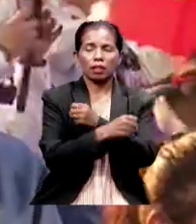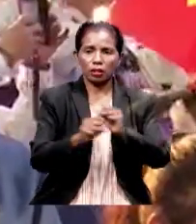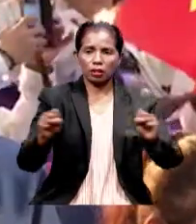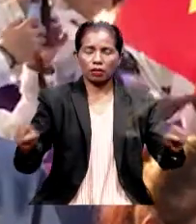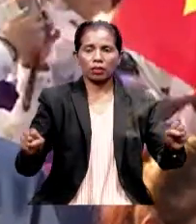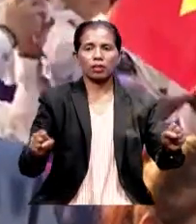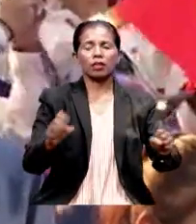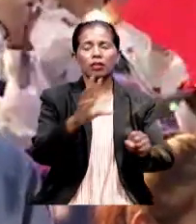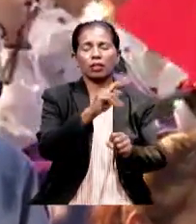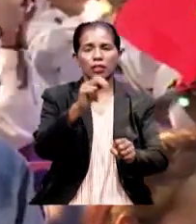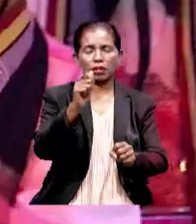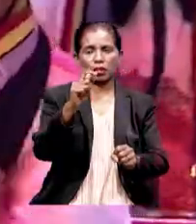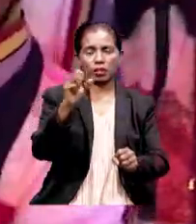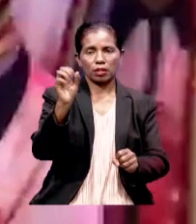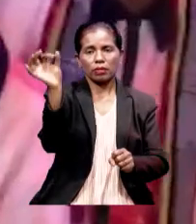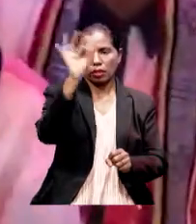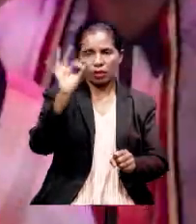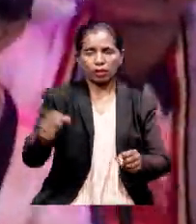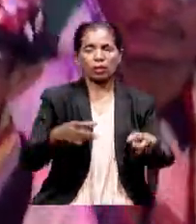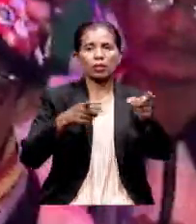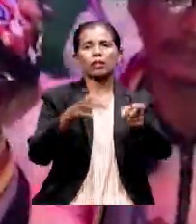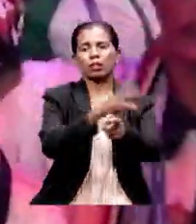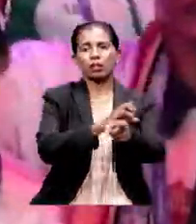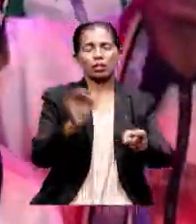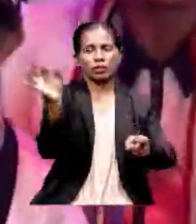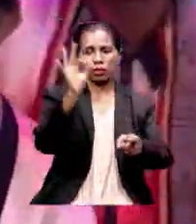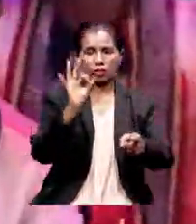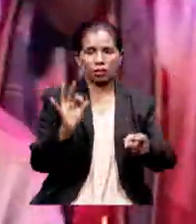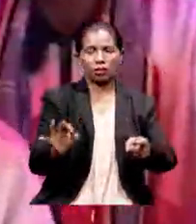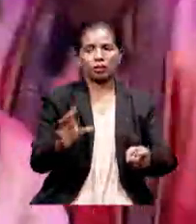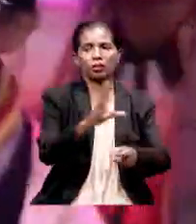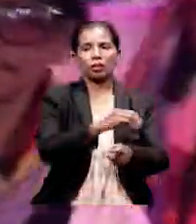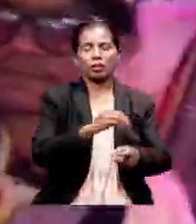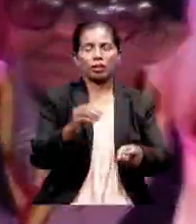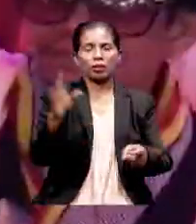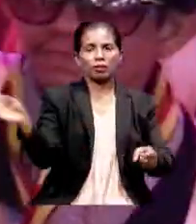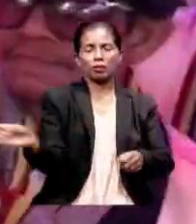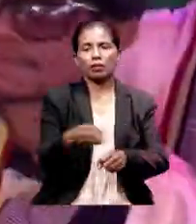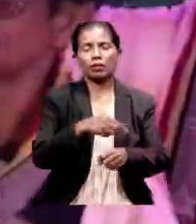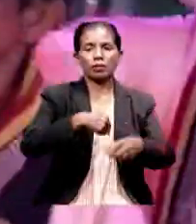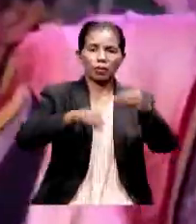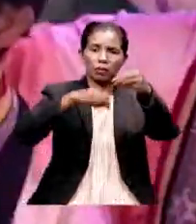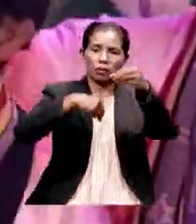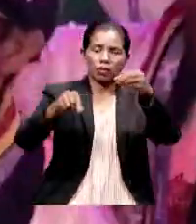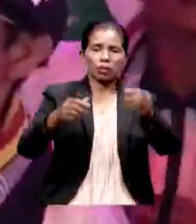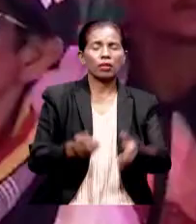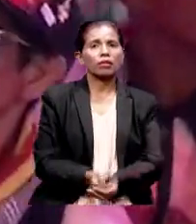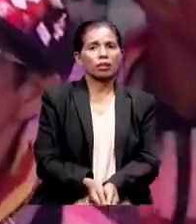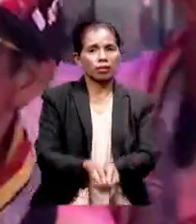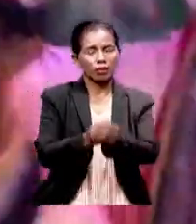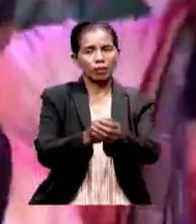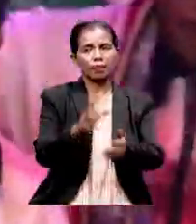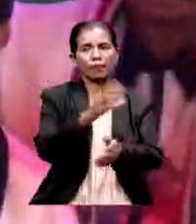karatedo, natação, federação tiro, federação halterofelismo, badminton no voleibol praia. Tirolos